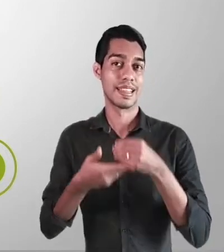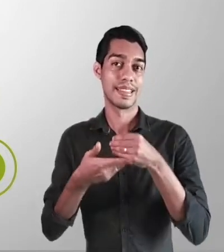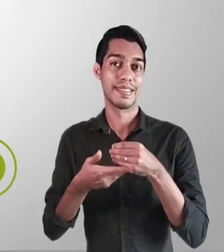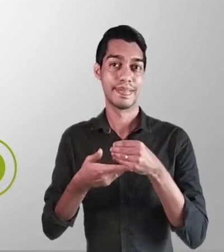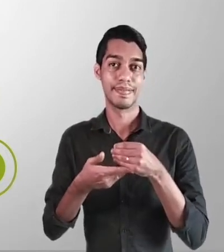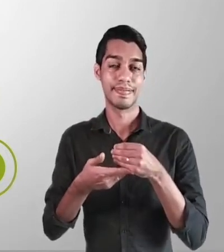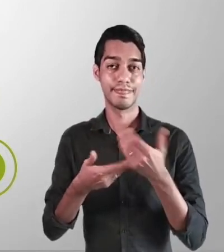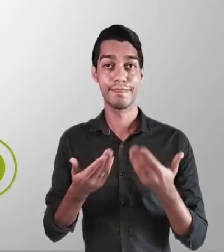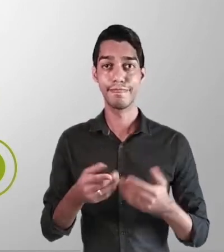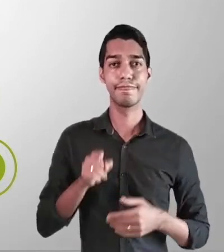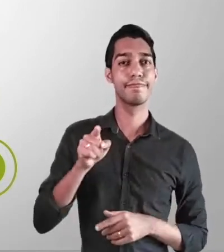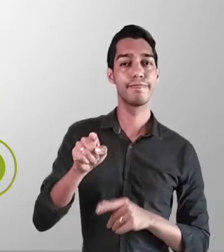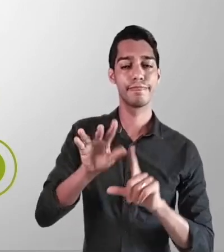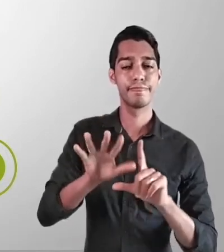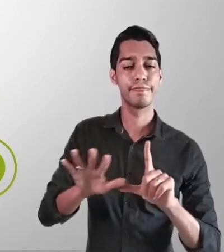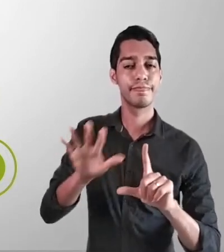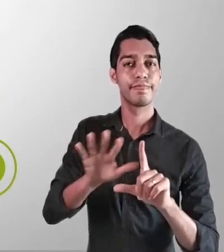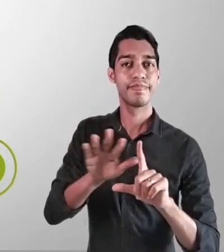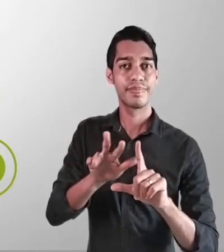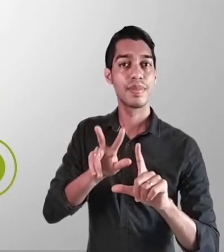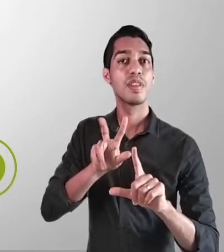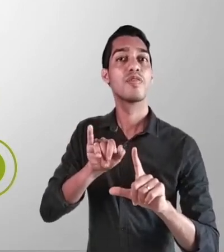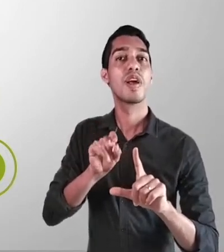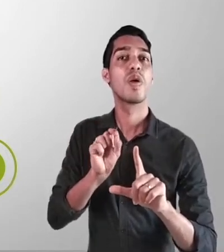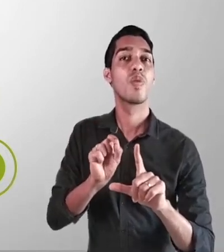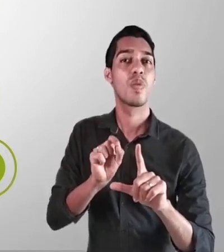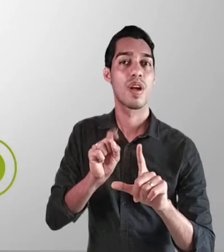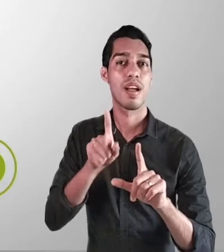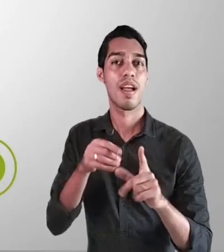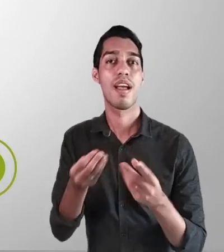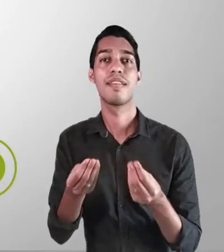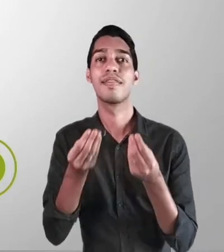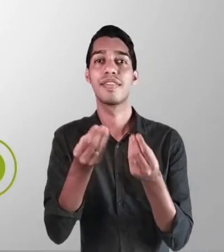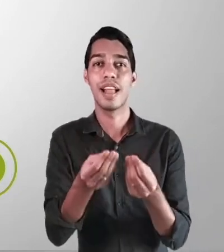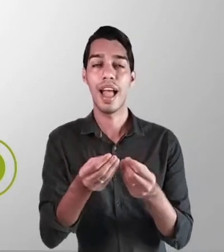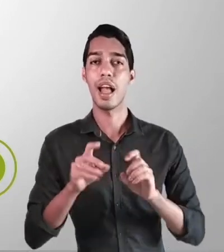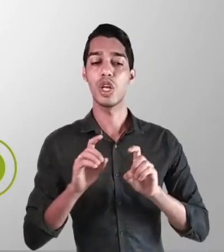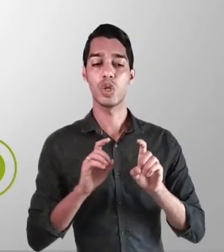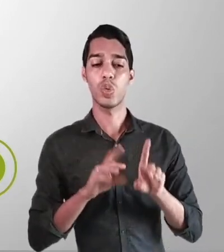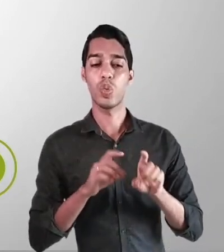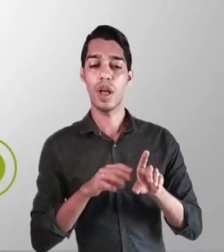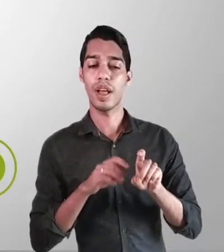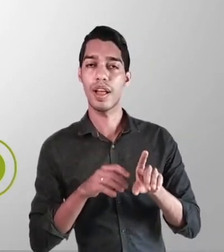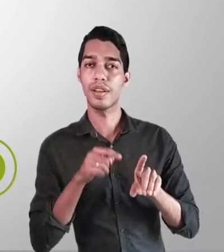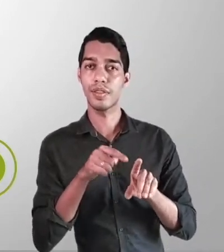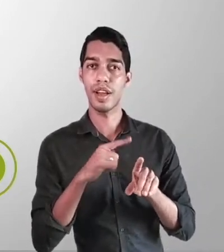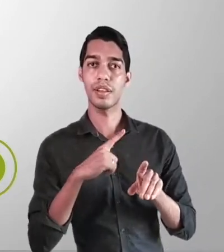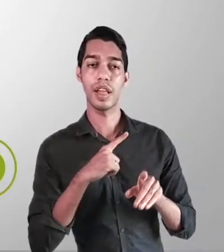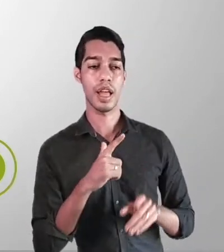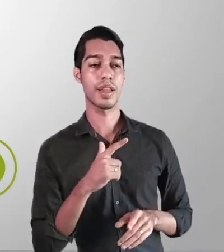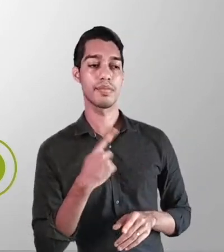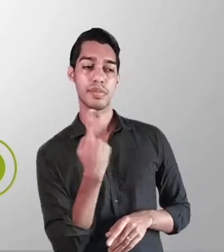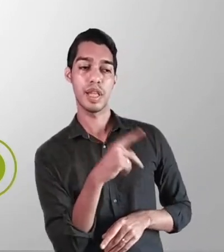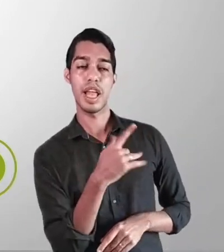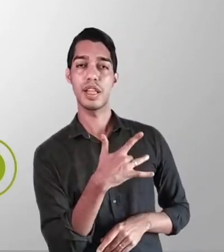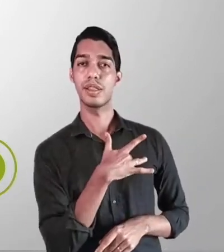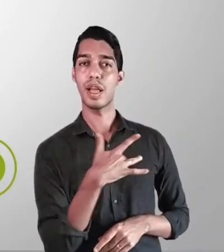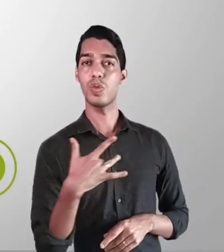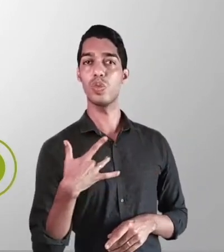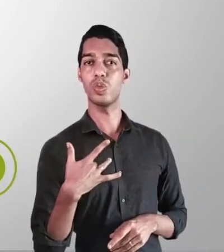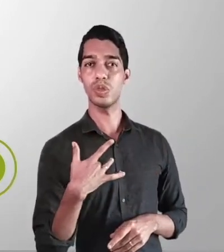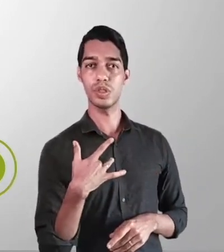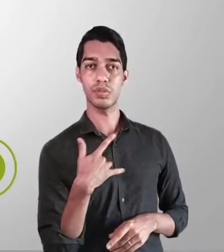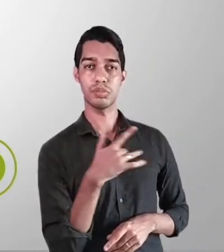vai permitir uma indicação educacional de acordo com a saúde financeira do usuário, vai